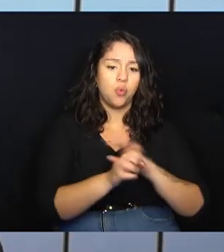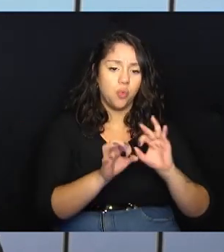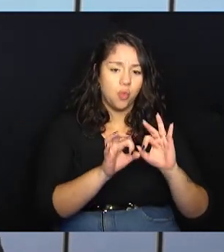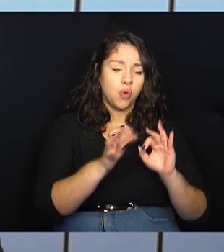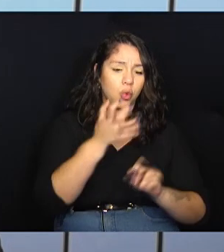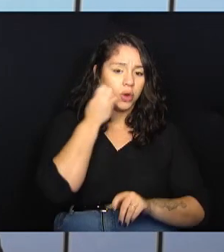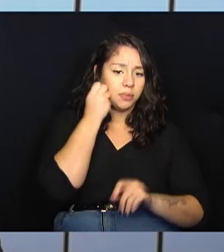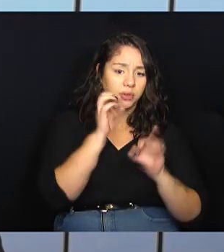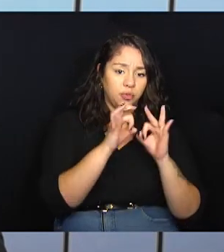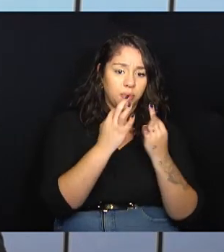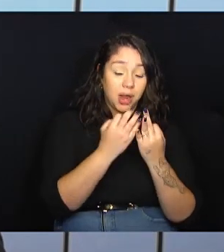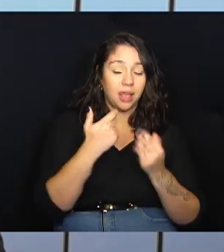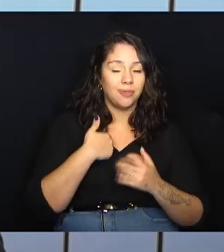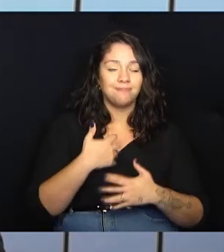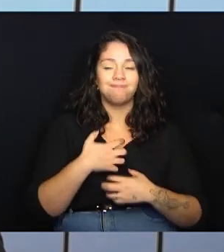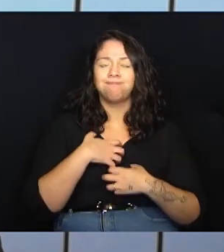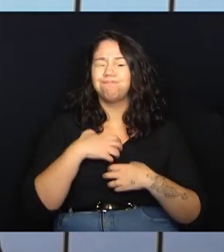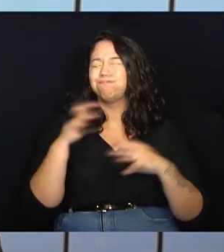muito feliz quando